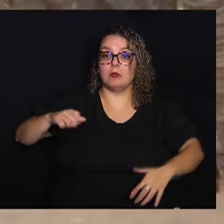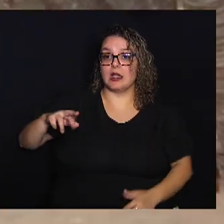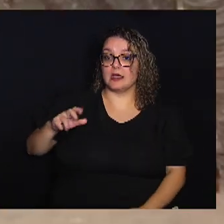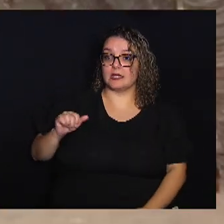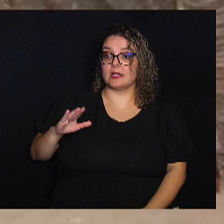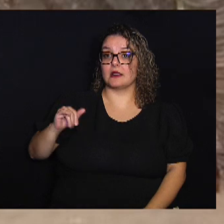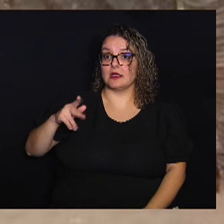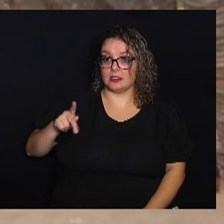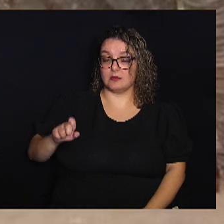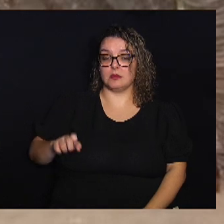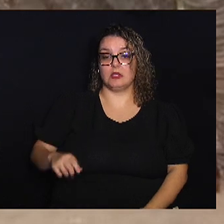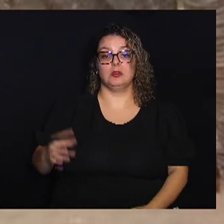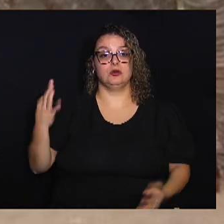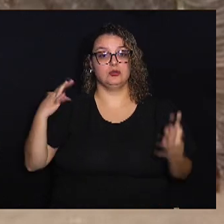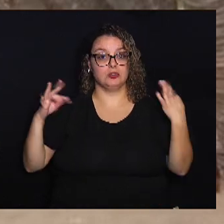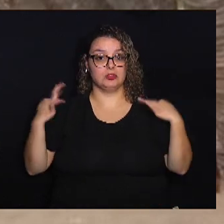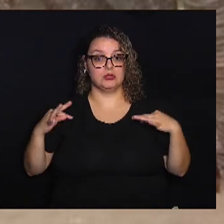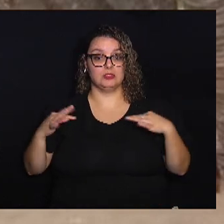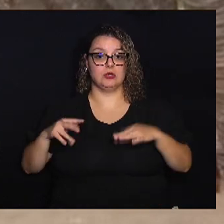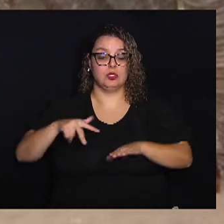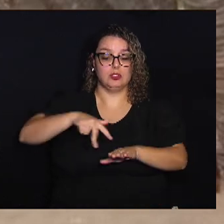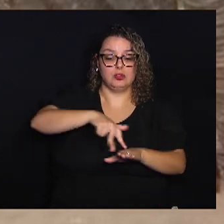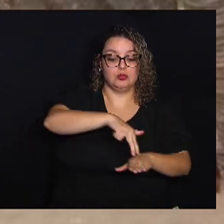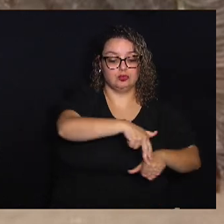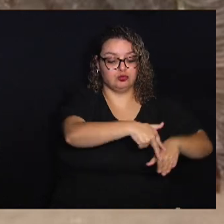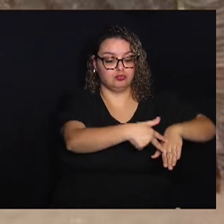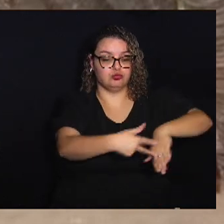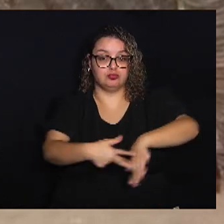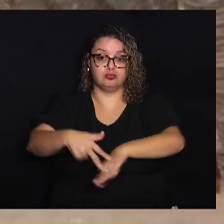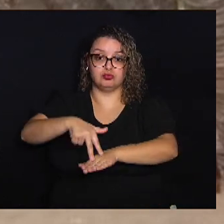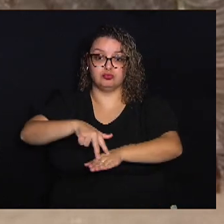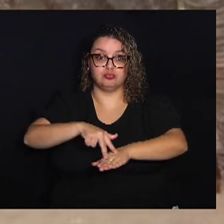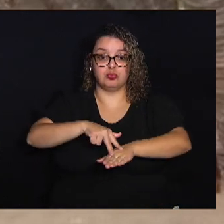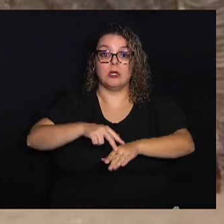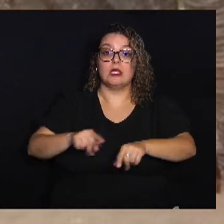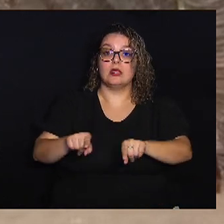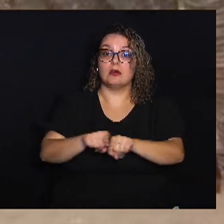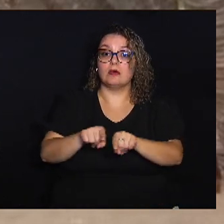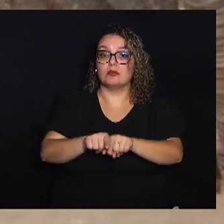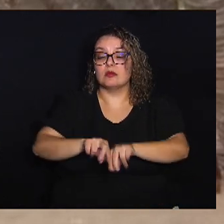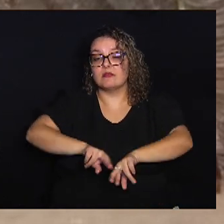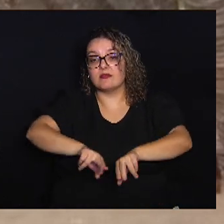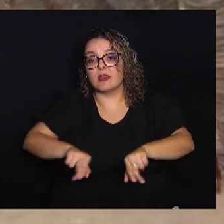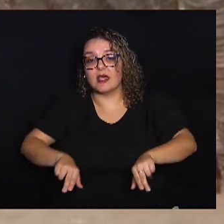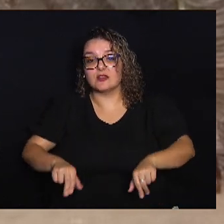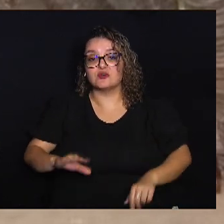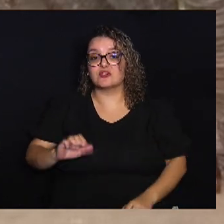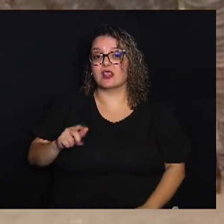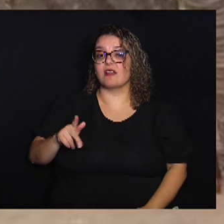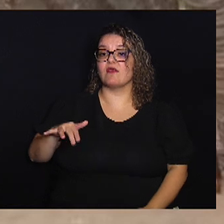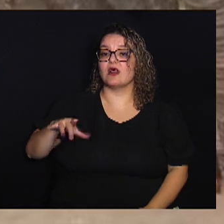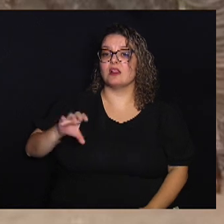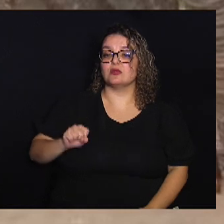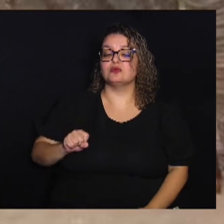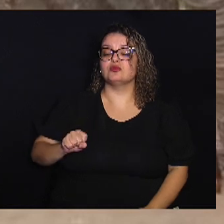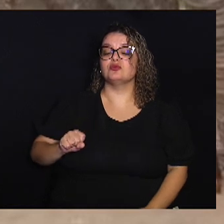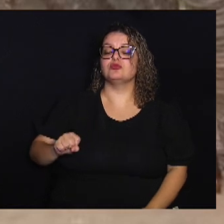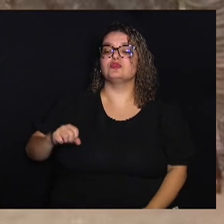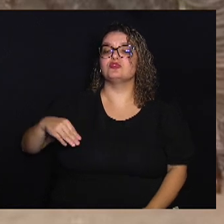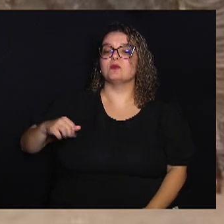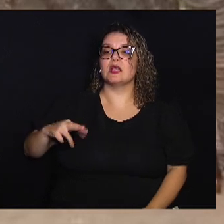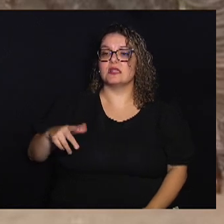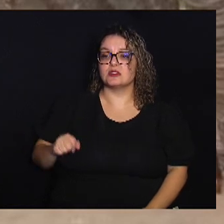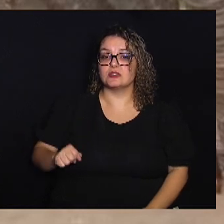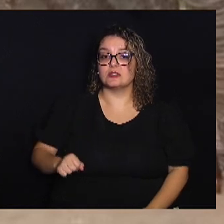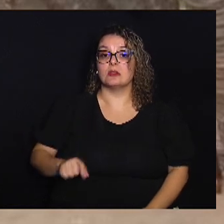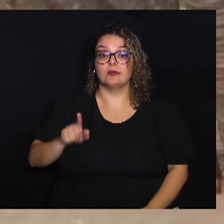região turística e polo de surf e nascedouro de cavalos marinhos. A estrutura construída no Pontal de Maracaípe foi parar